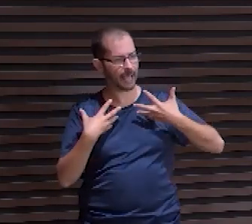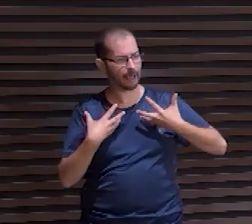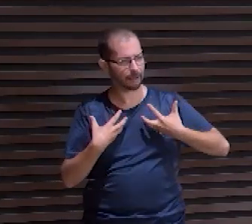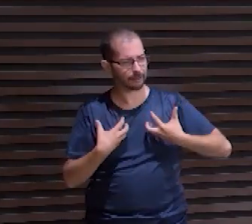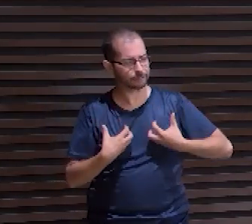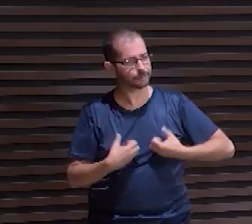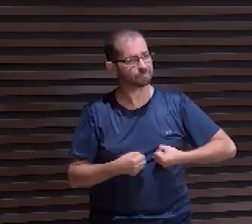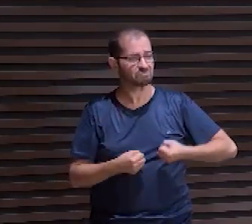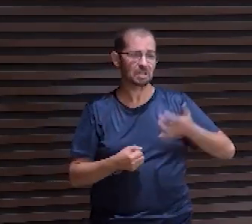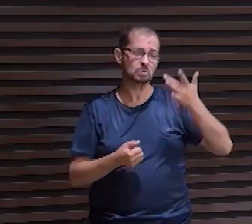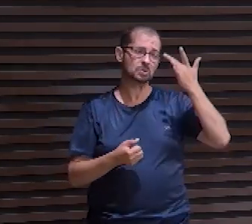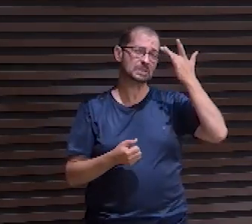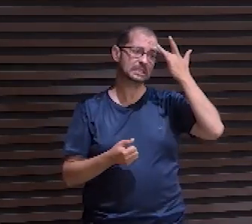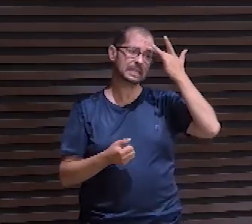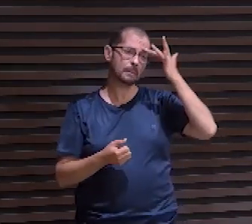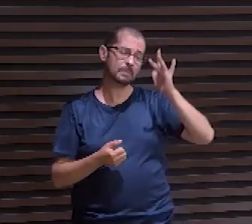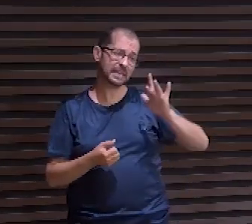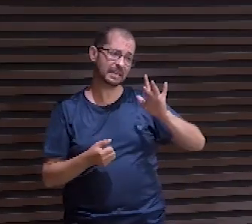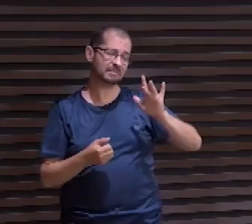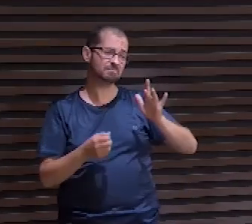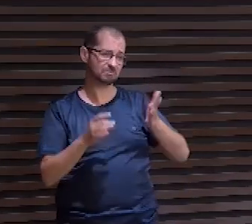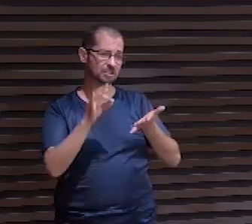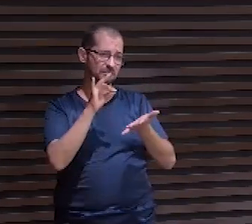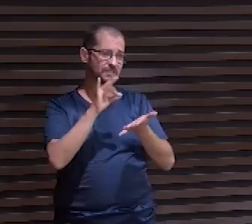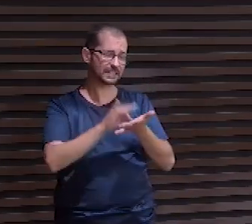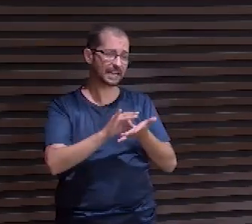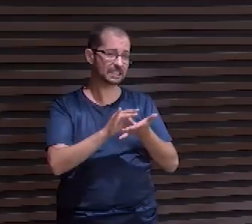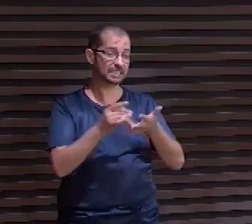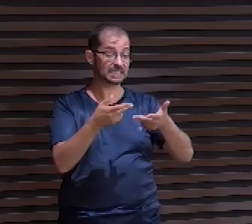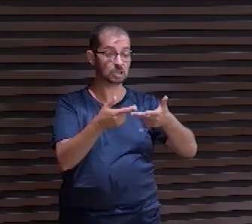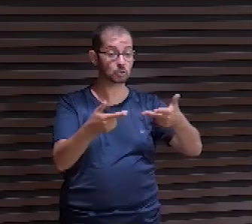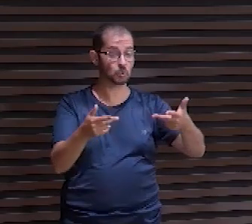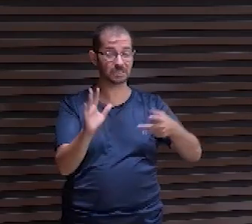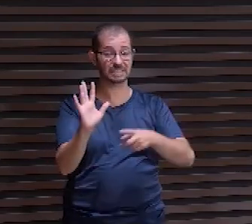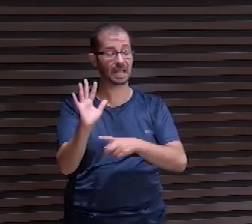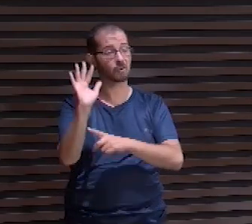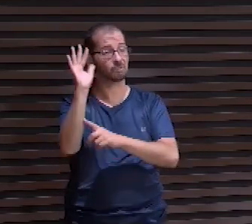sem saber de fato se as coisas estão acontecendo